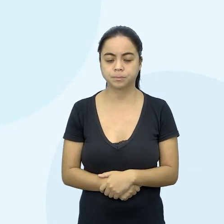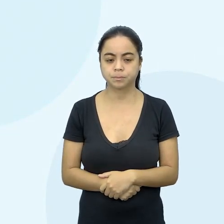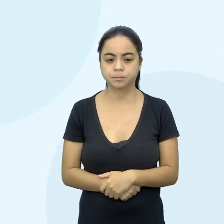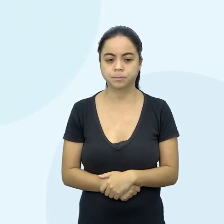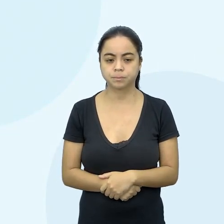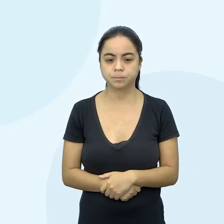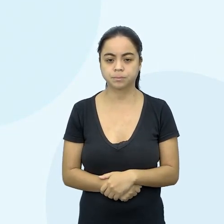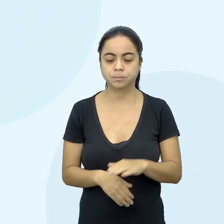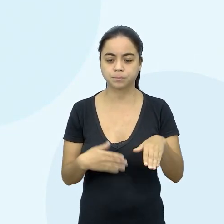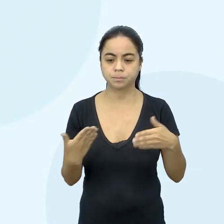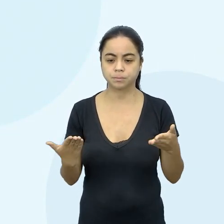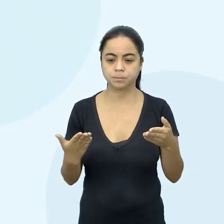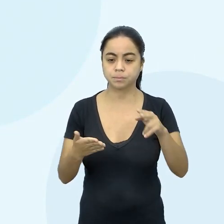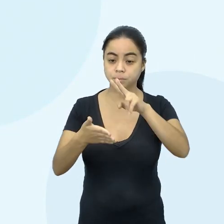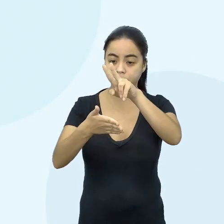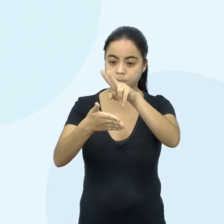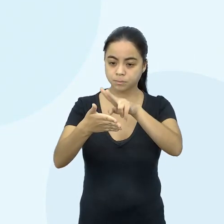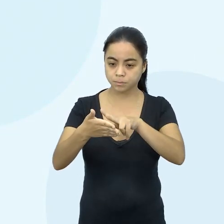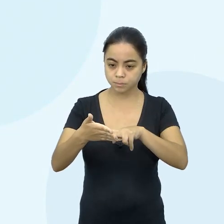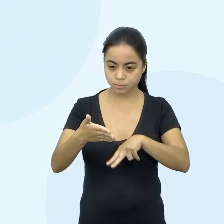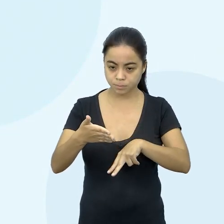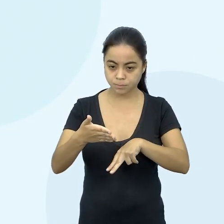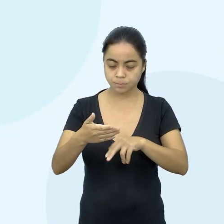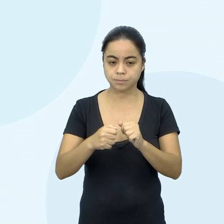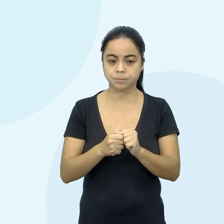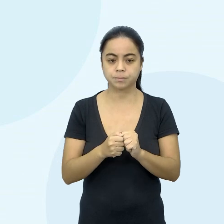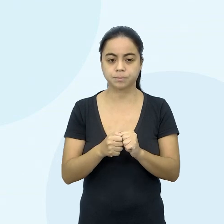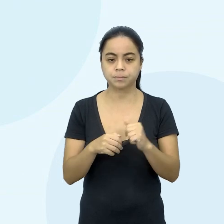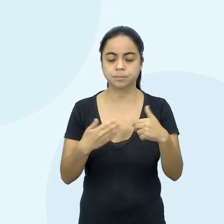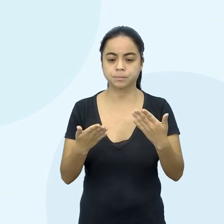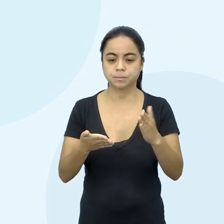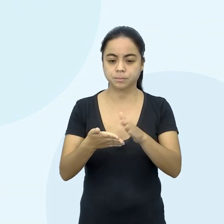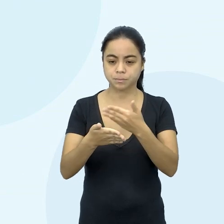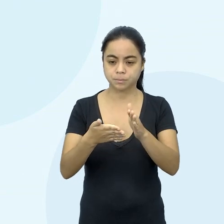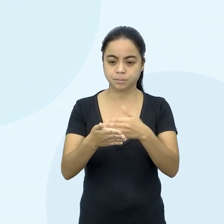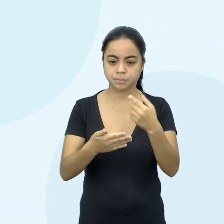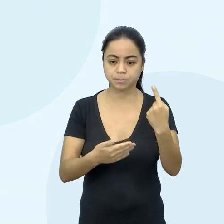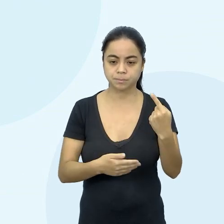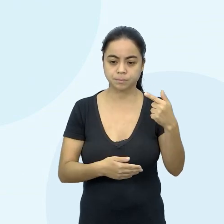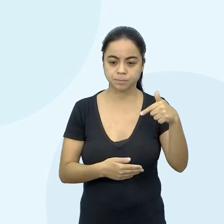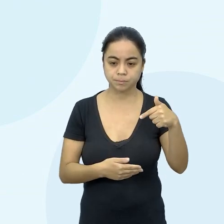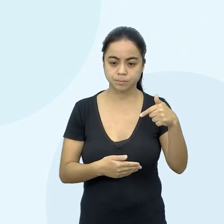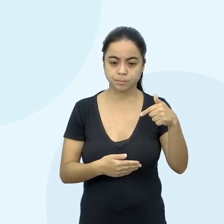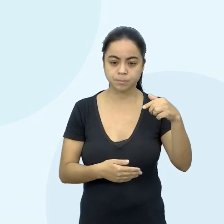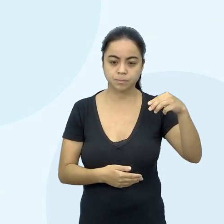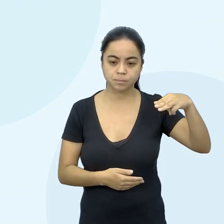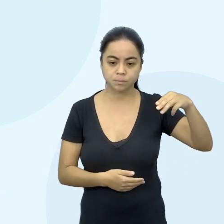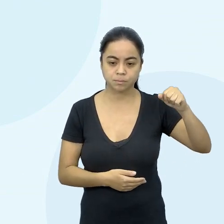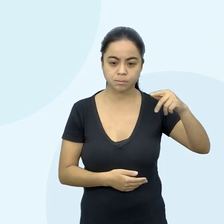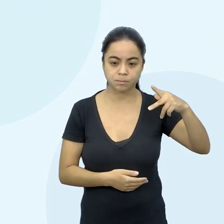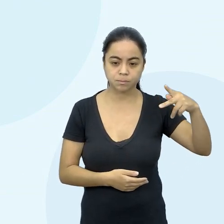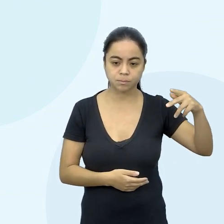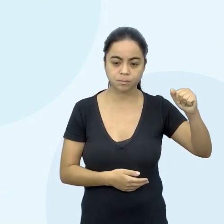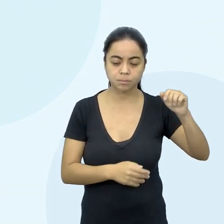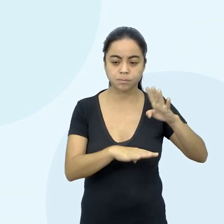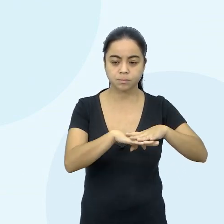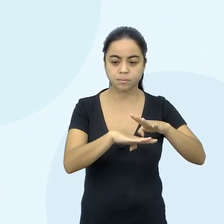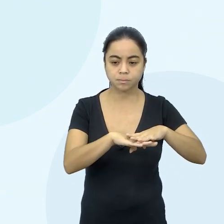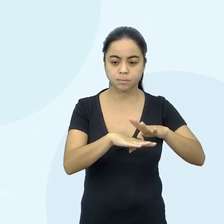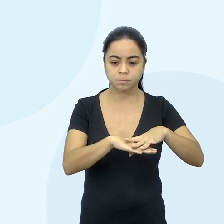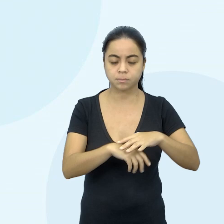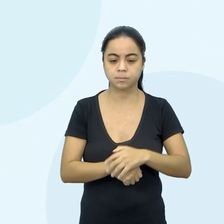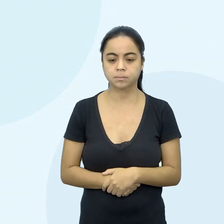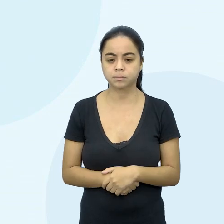eu vou ler essa primeira parte, ela está na página 17 do mapa de matemática